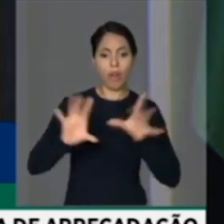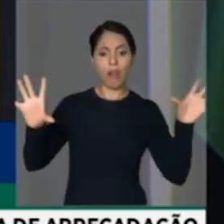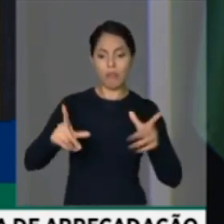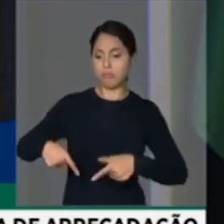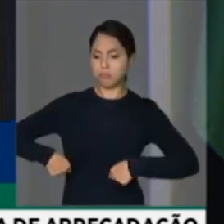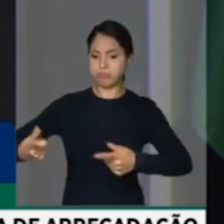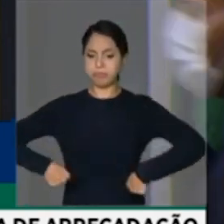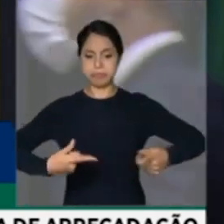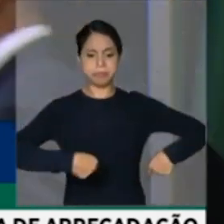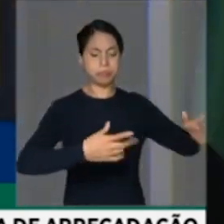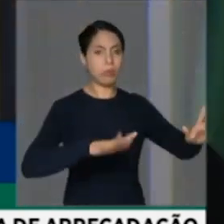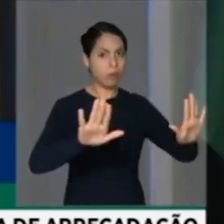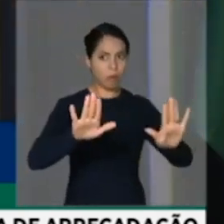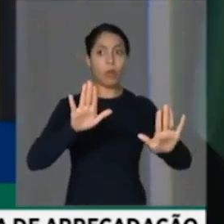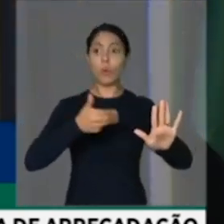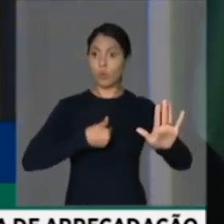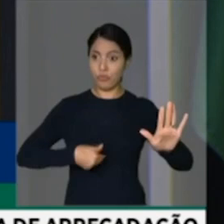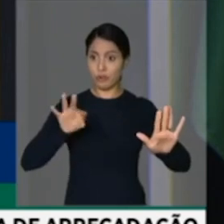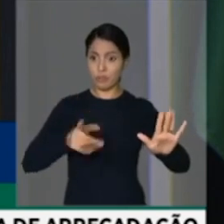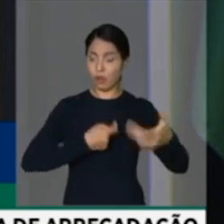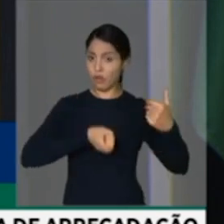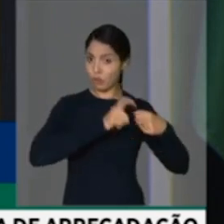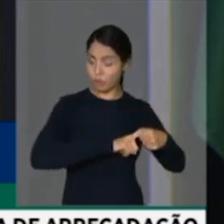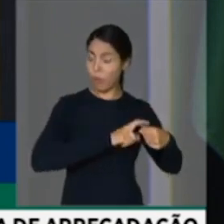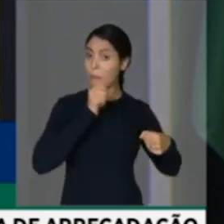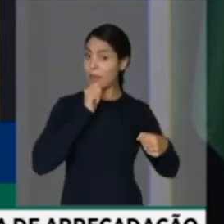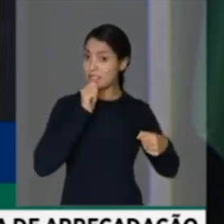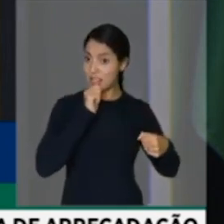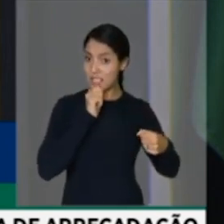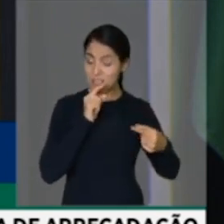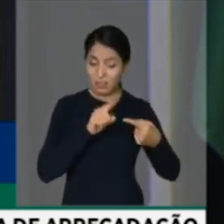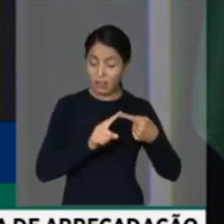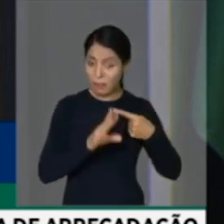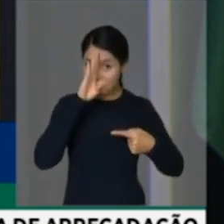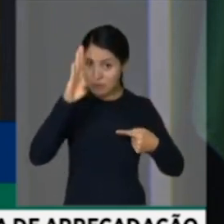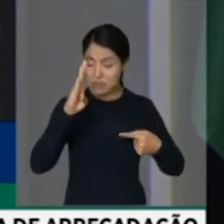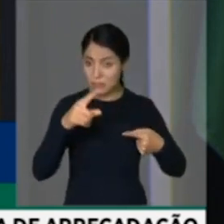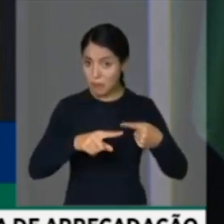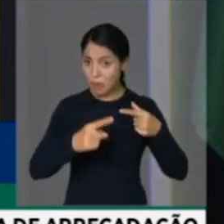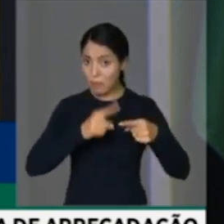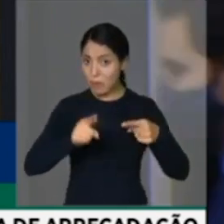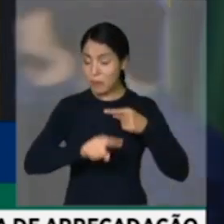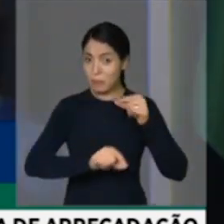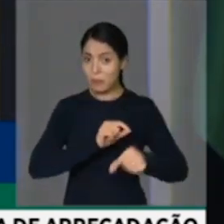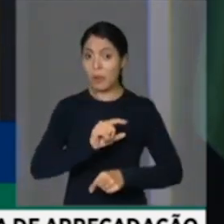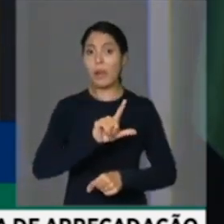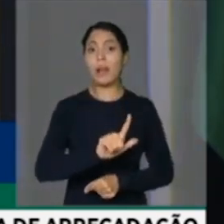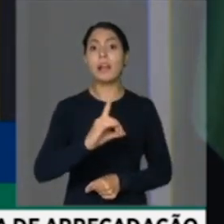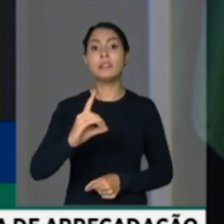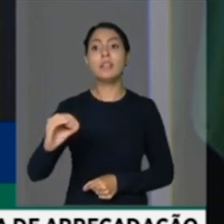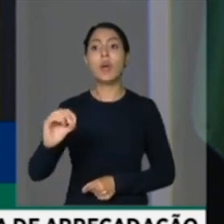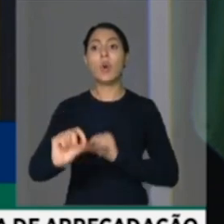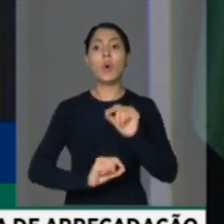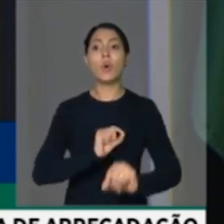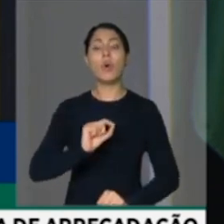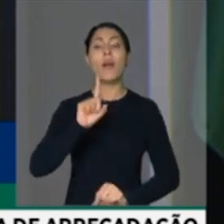entendesse. Felizmente o governo voltou atrás, mas ainda não voltou atrás em um dos principais problemas da lei de diretrizes orçamentárias, que